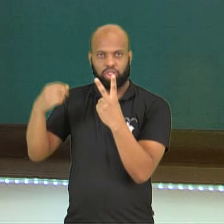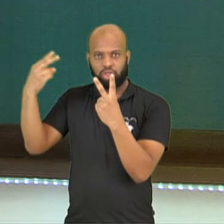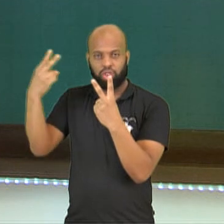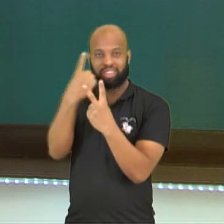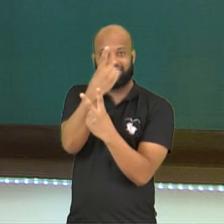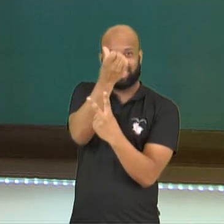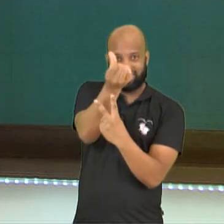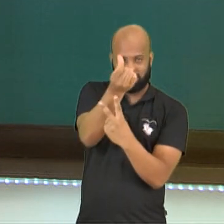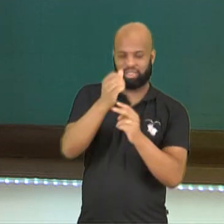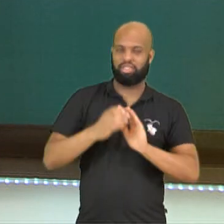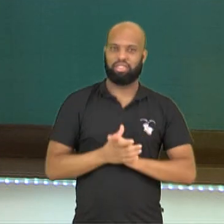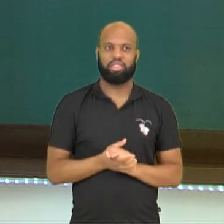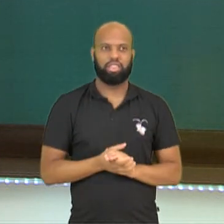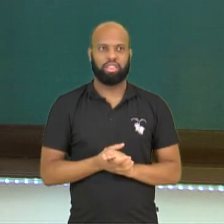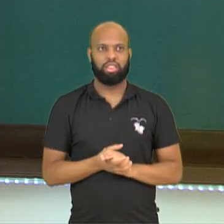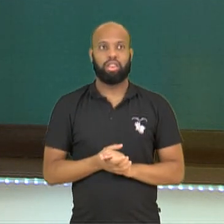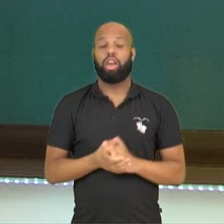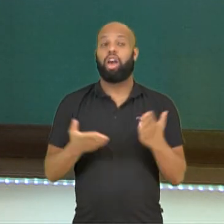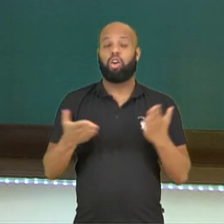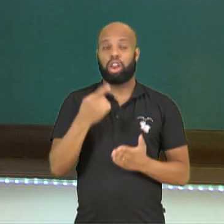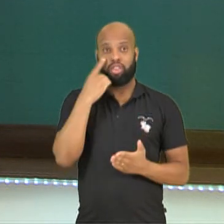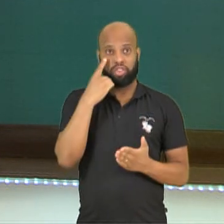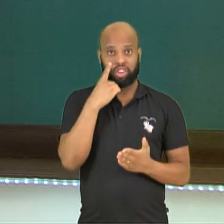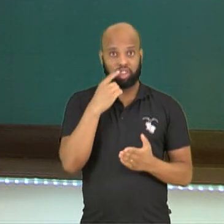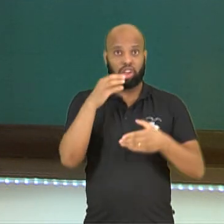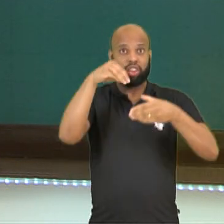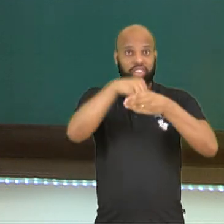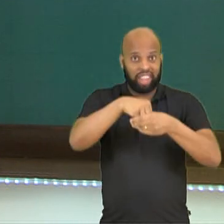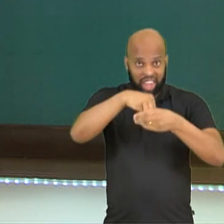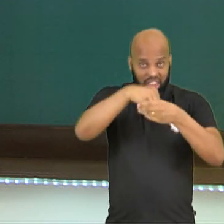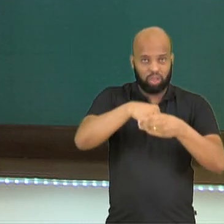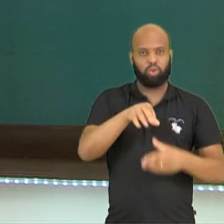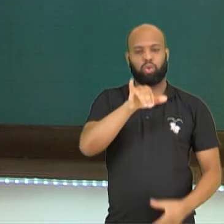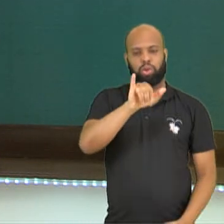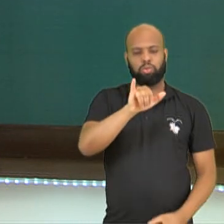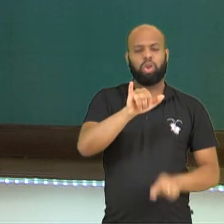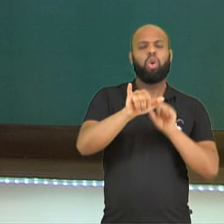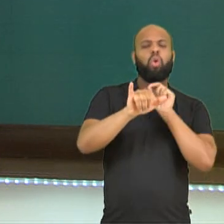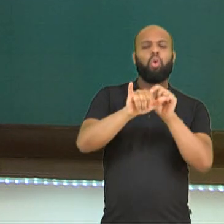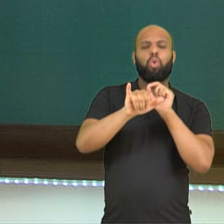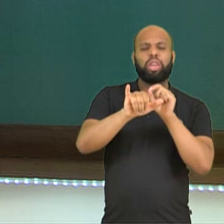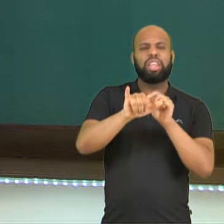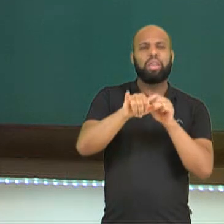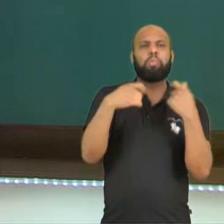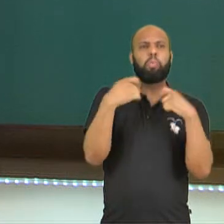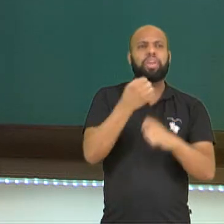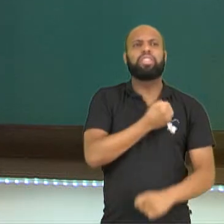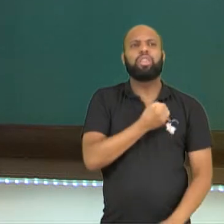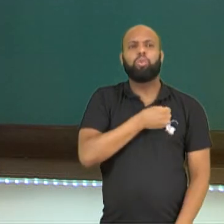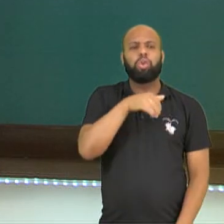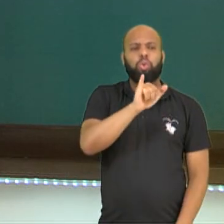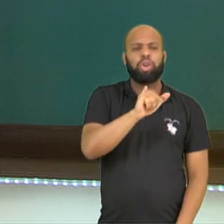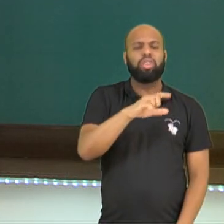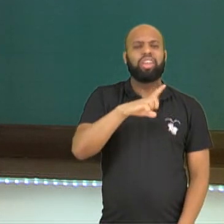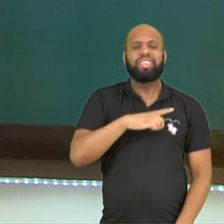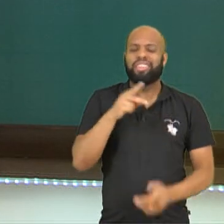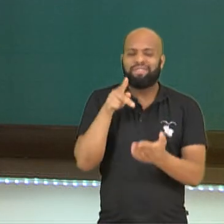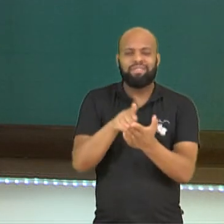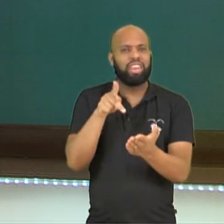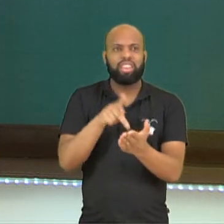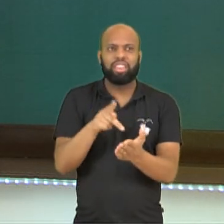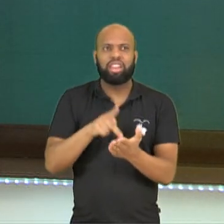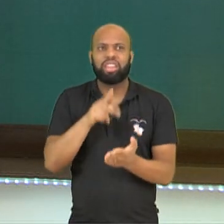expoente dessa base dentro dessa raiz. Quanto que ele tem que valer para essas duas informações realmente